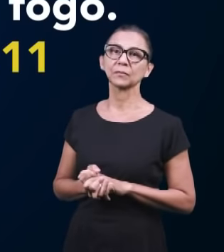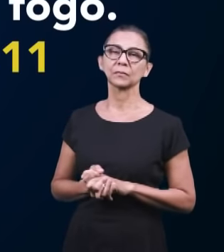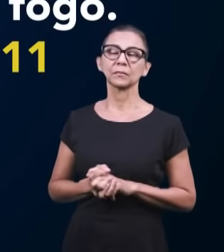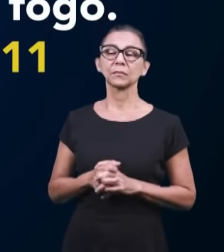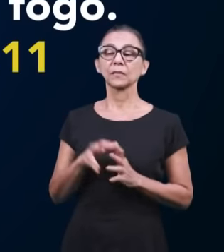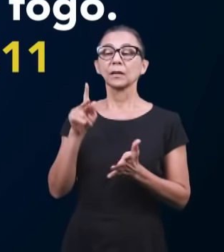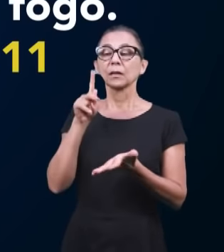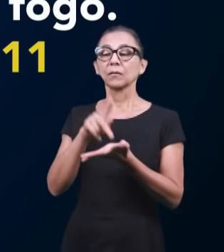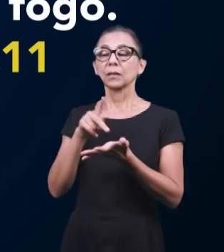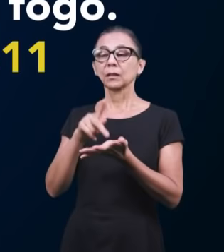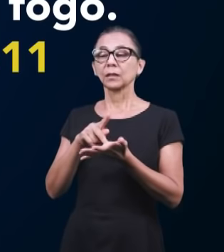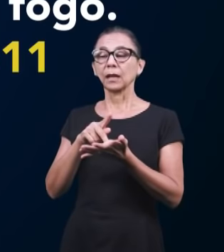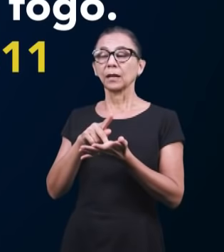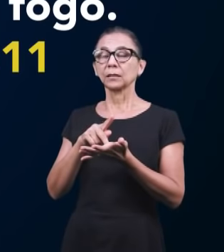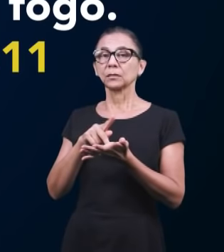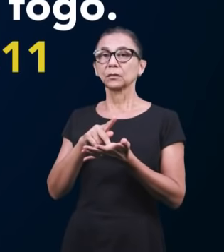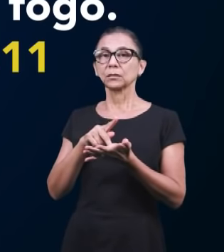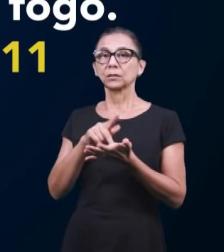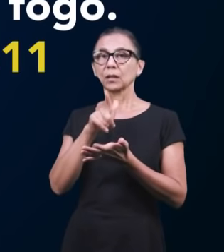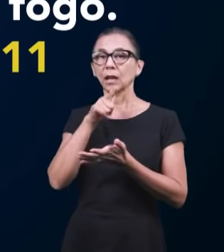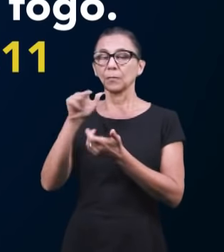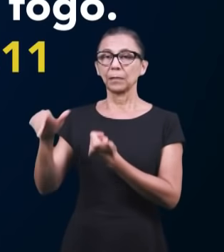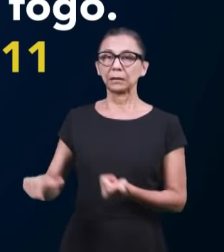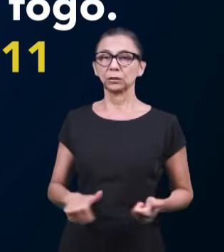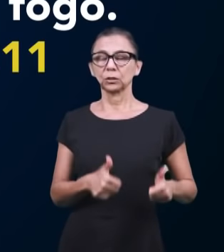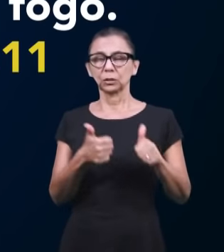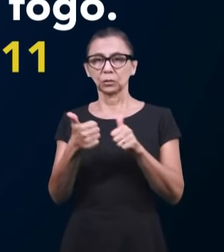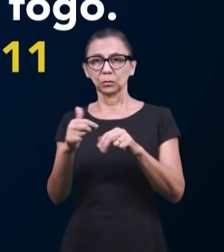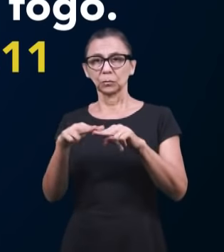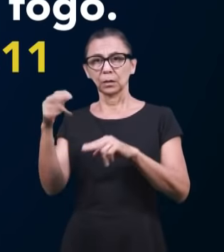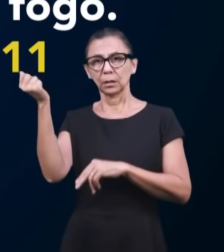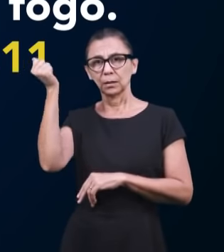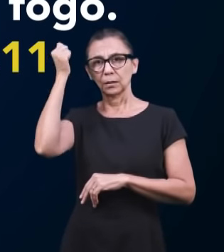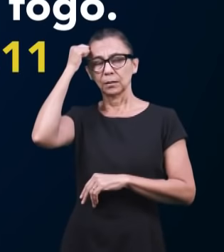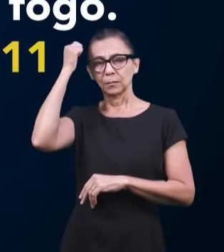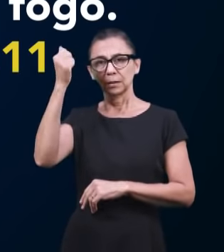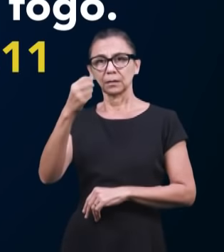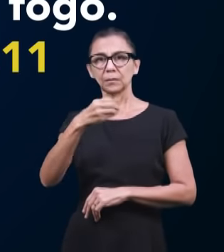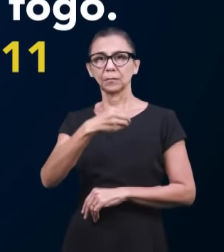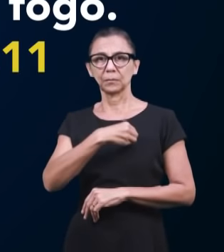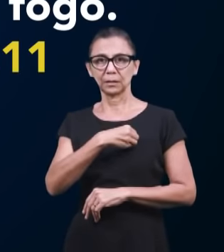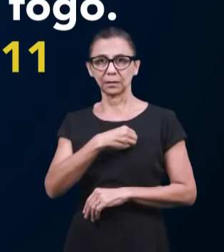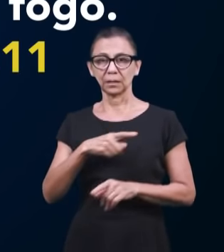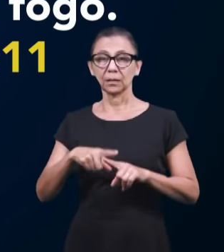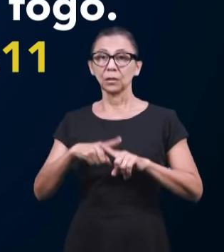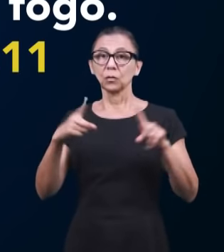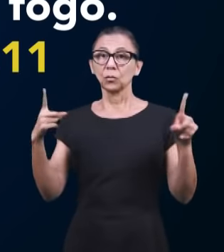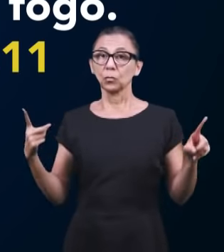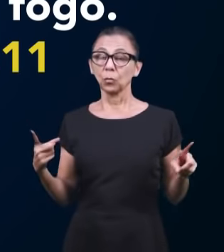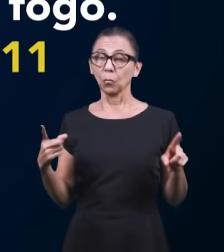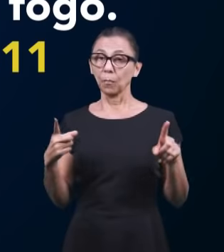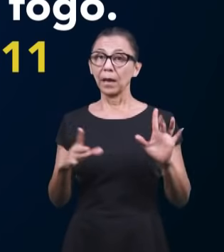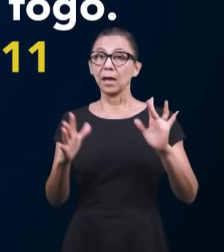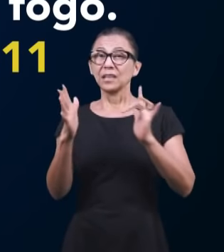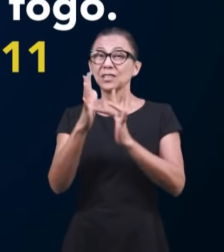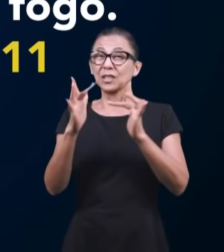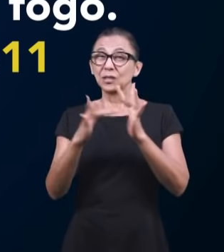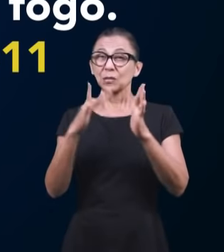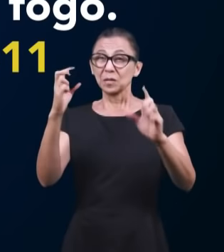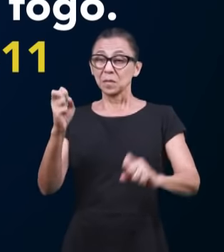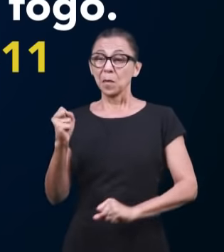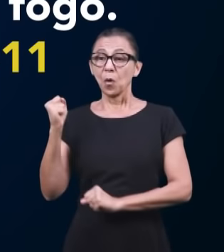E eu, em verdade, vos batizo com água para o arrependimento, mas aquele que vem após mim é mais poderoso do que eu,